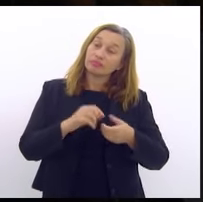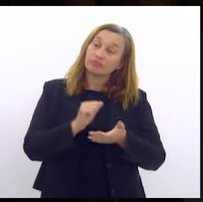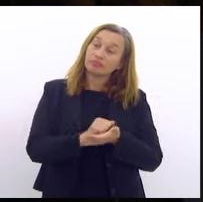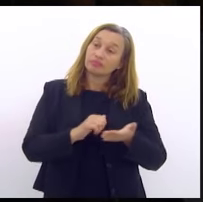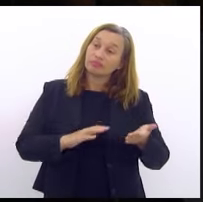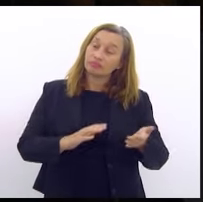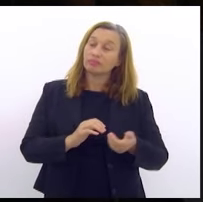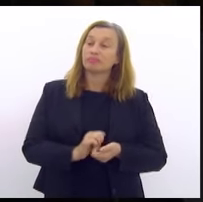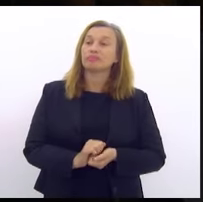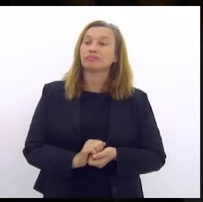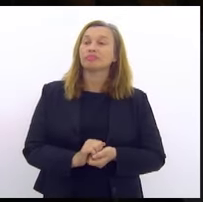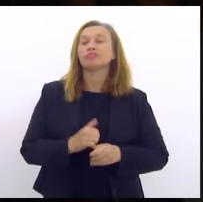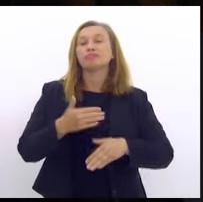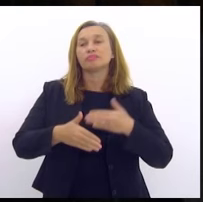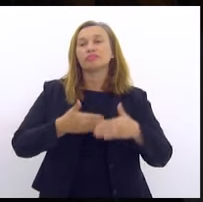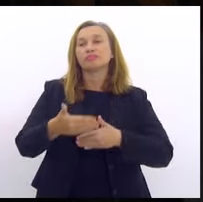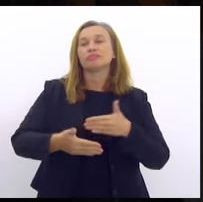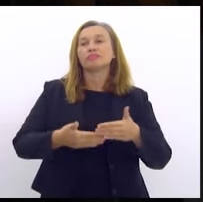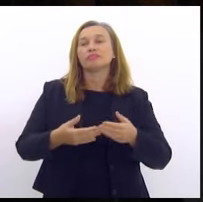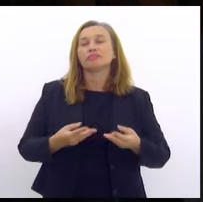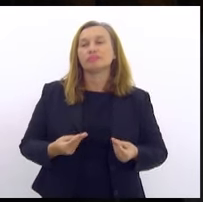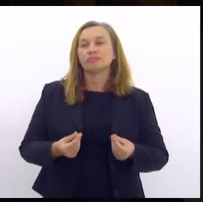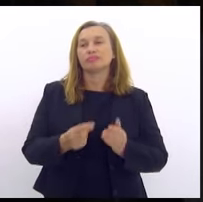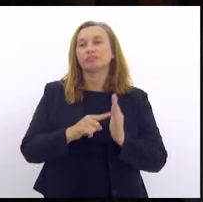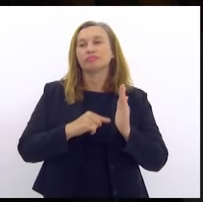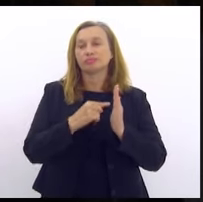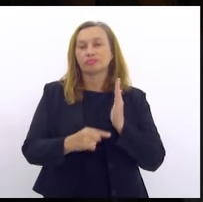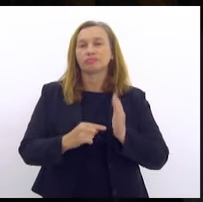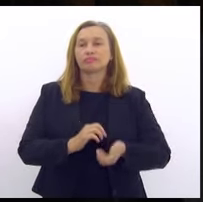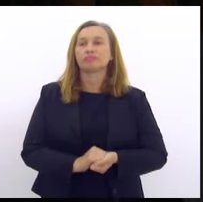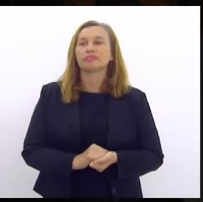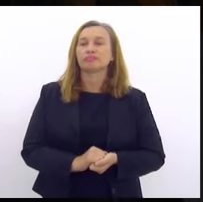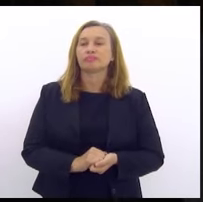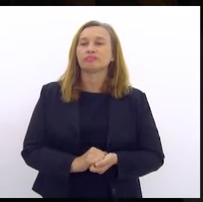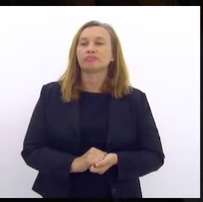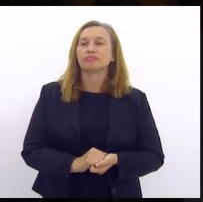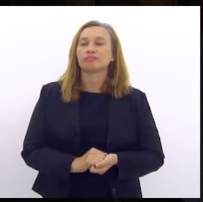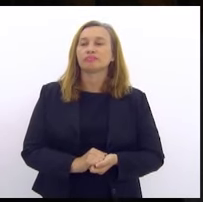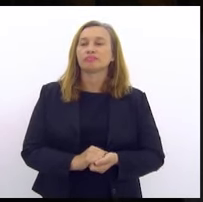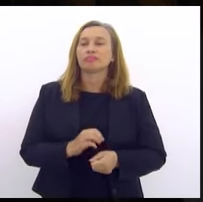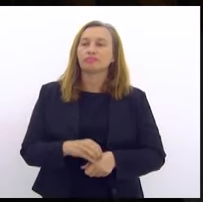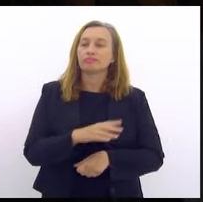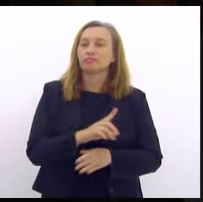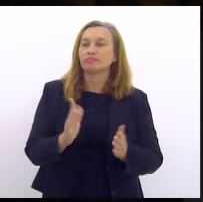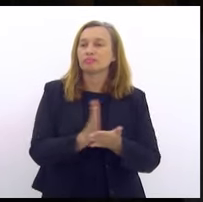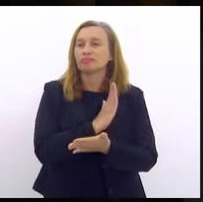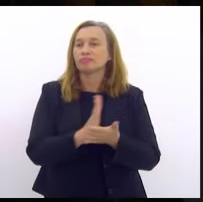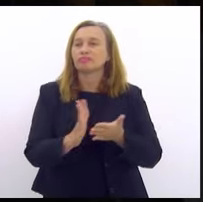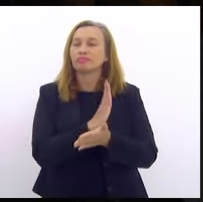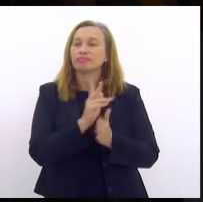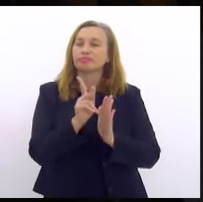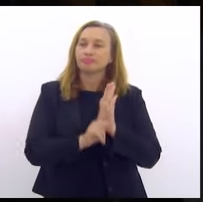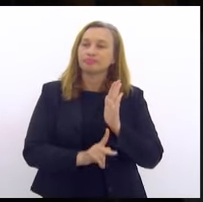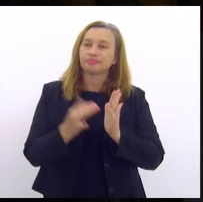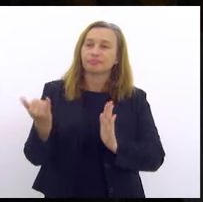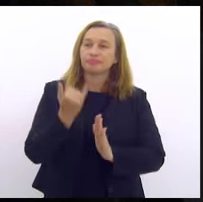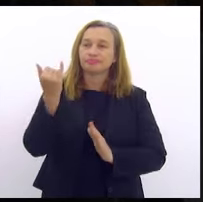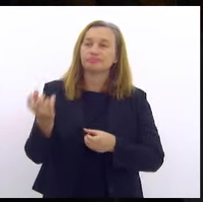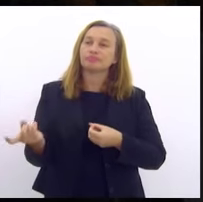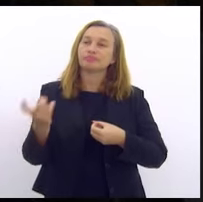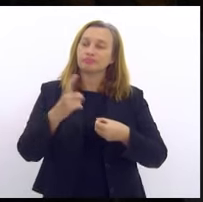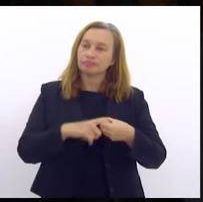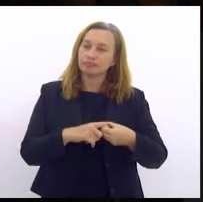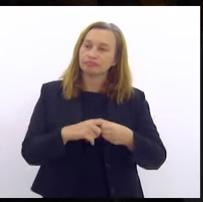ativamente desse processo de apreciação dos vetos. E aí eu destaco alguns projetos importantes que me fizeram voltar